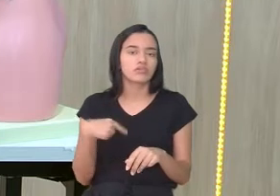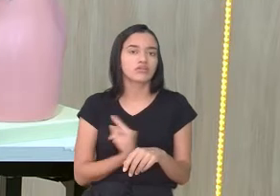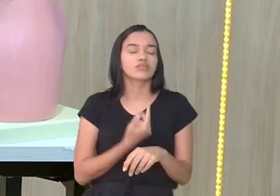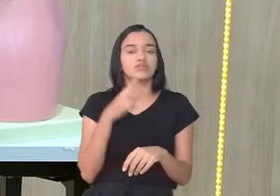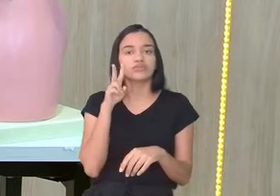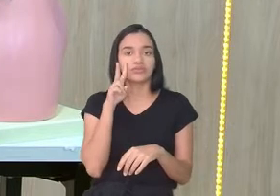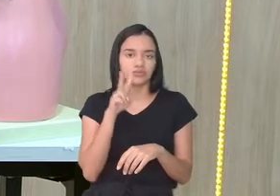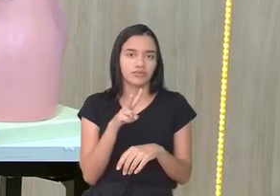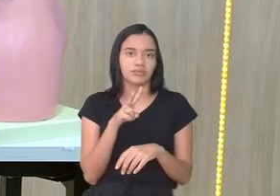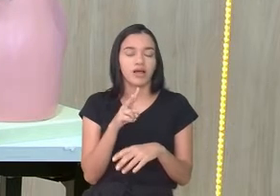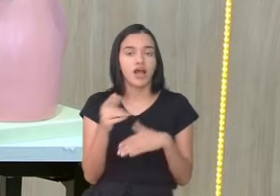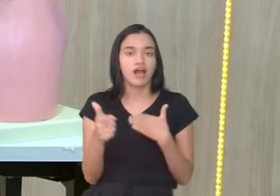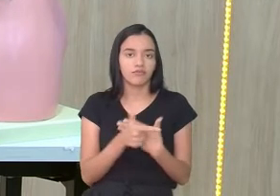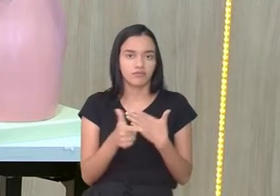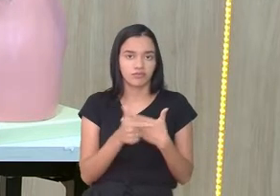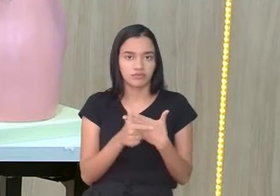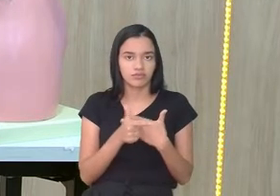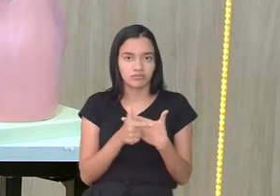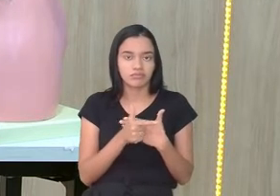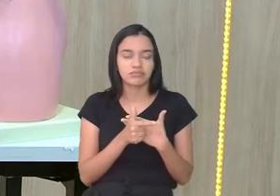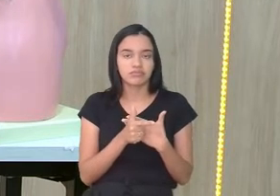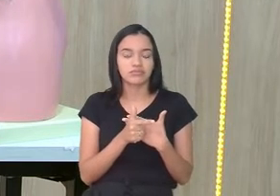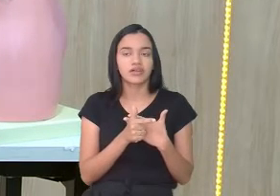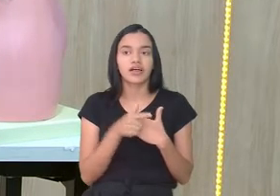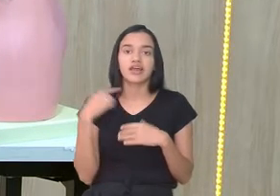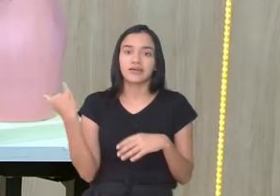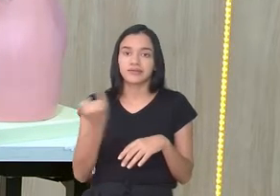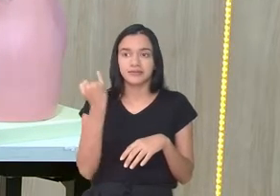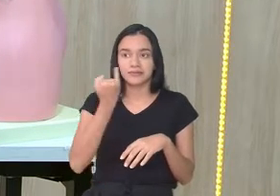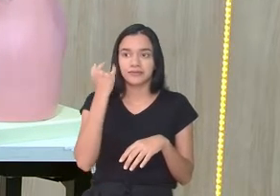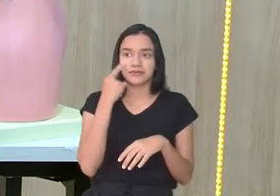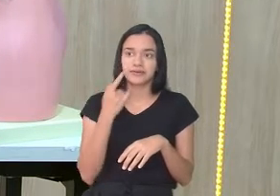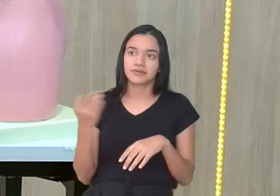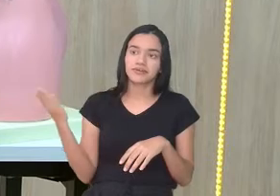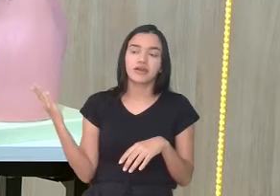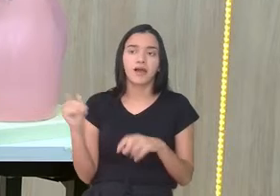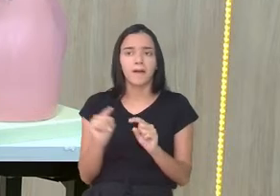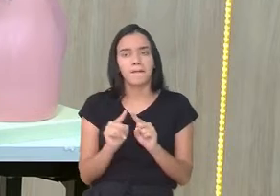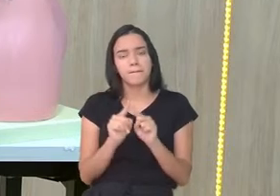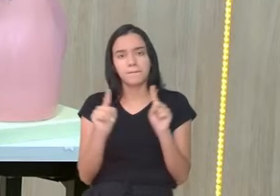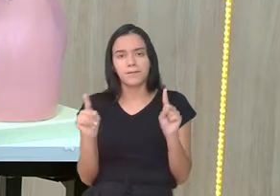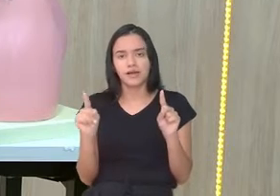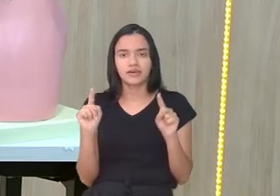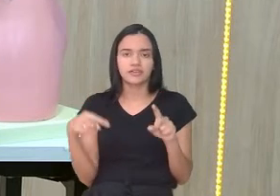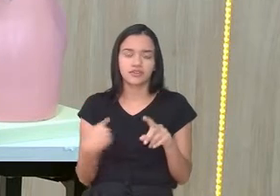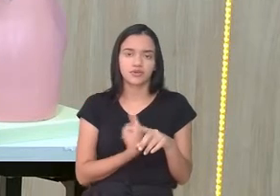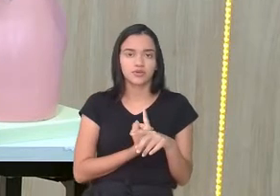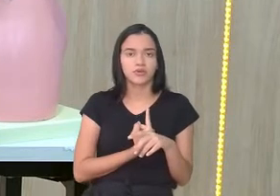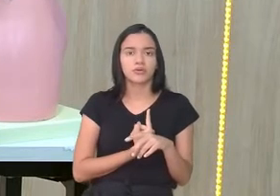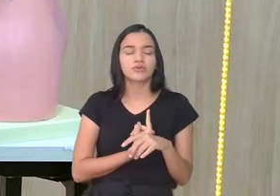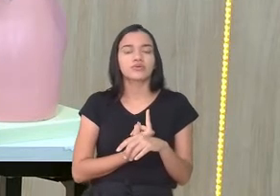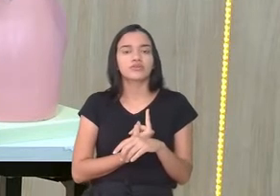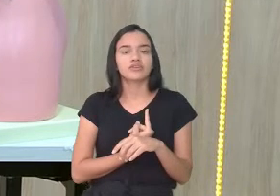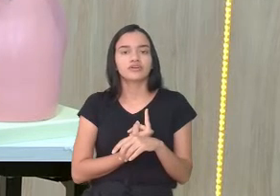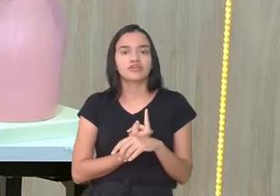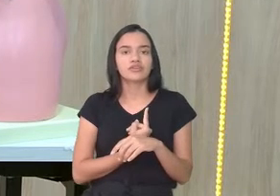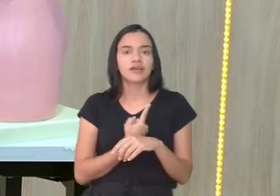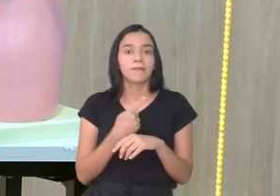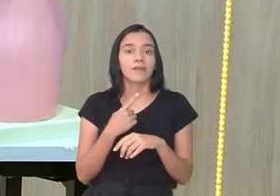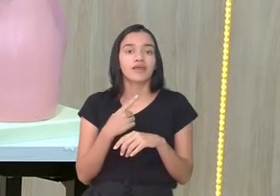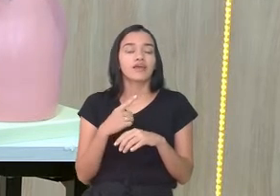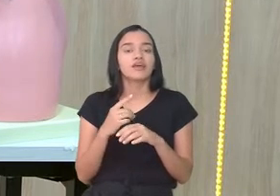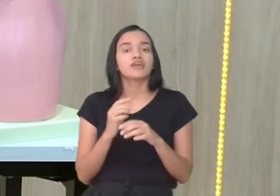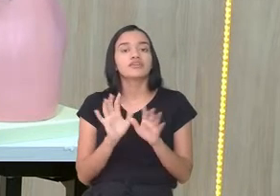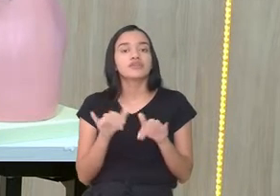vimos aí, todas essas funções aí e sua importância. Mas aí nós temos aqui que o